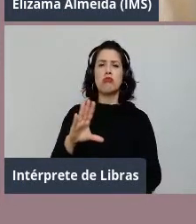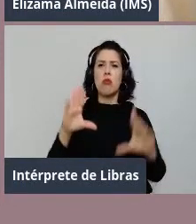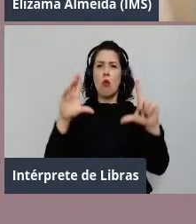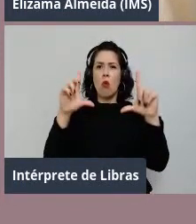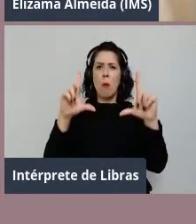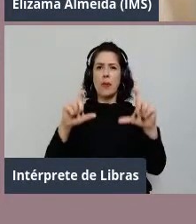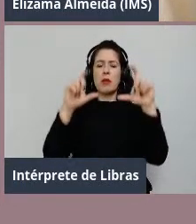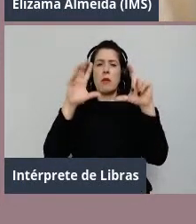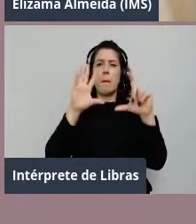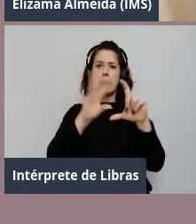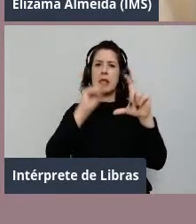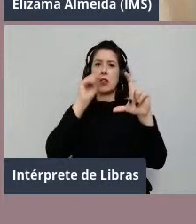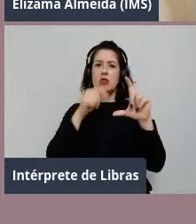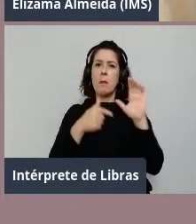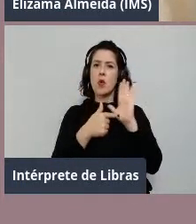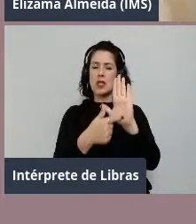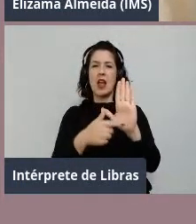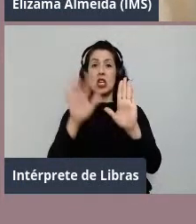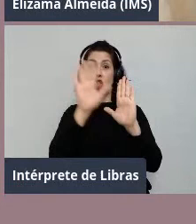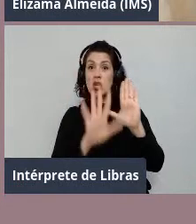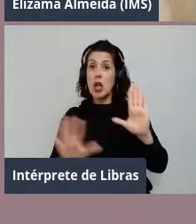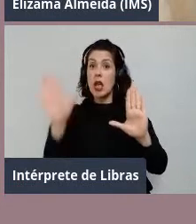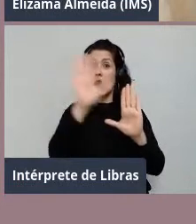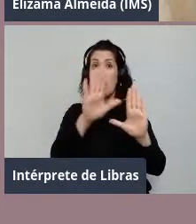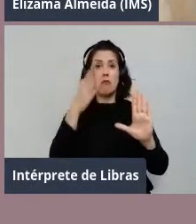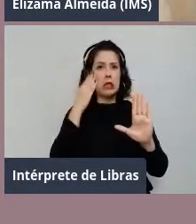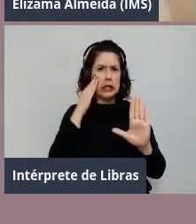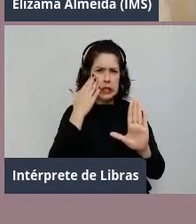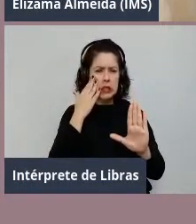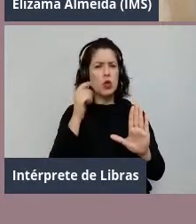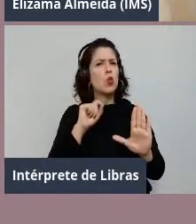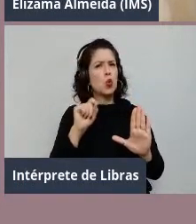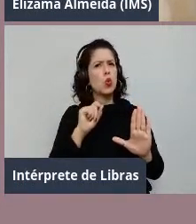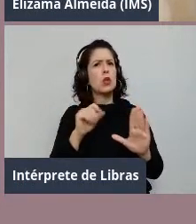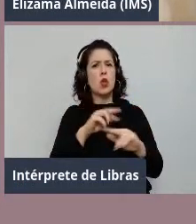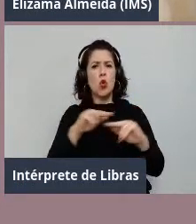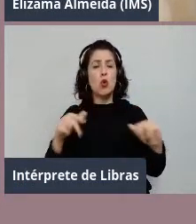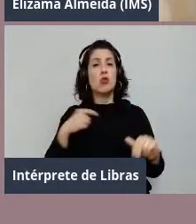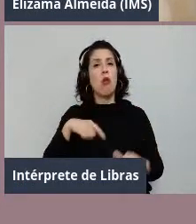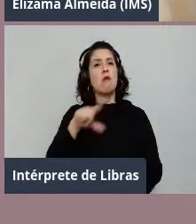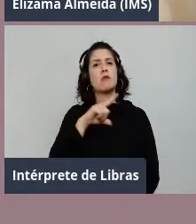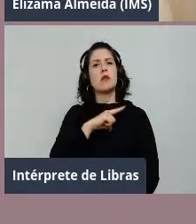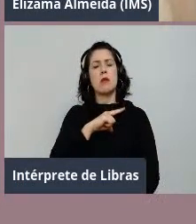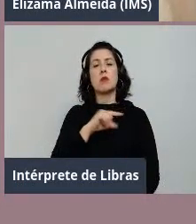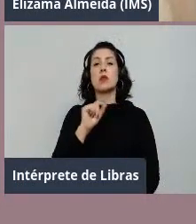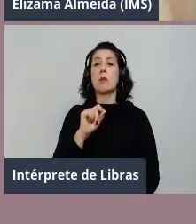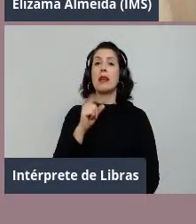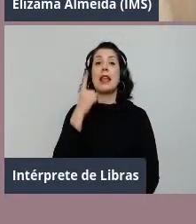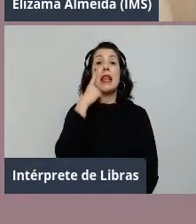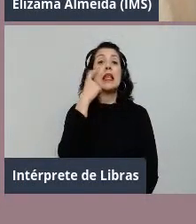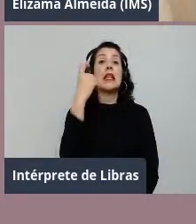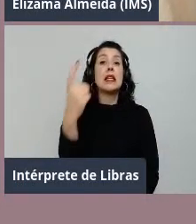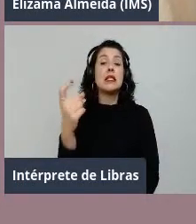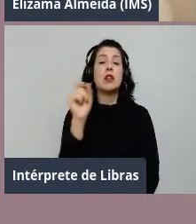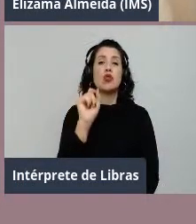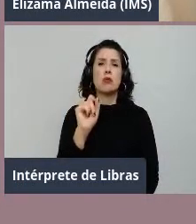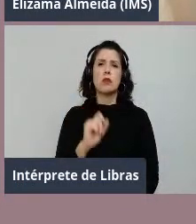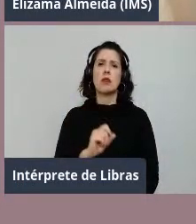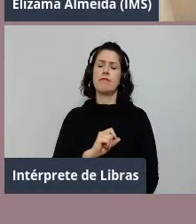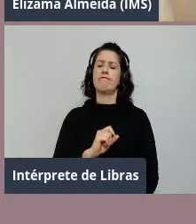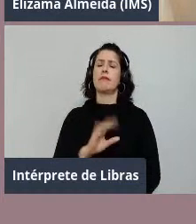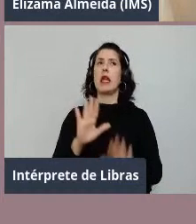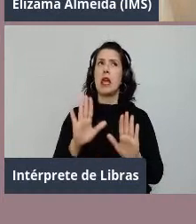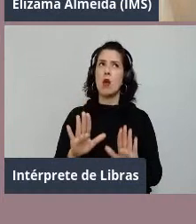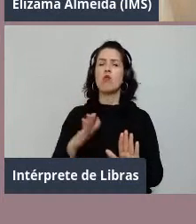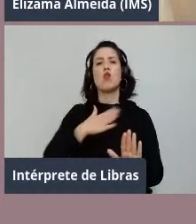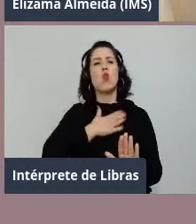do que a gente tem. E eu acho interessante pensar também que uma das definições que eu